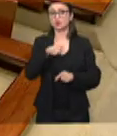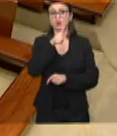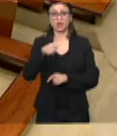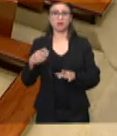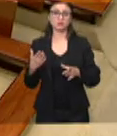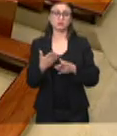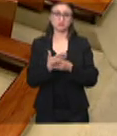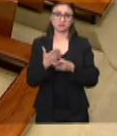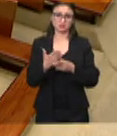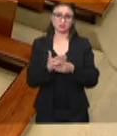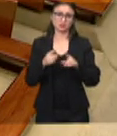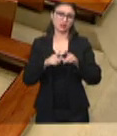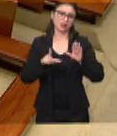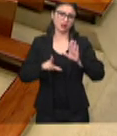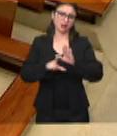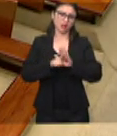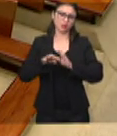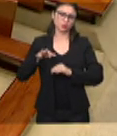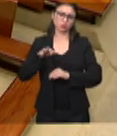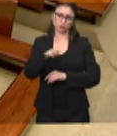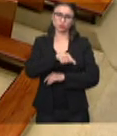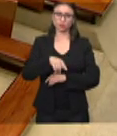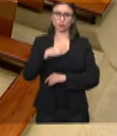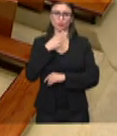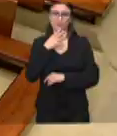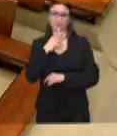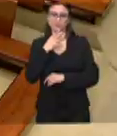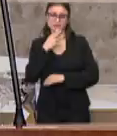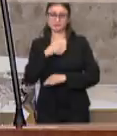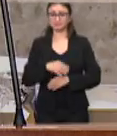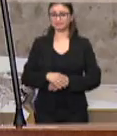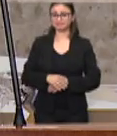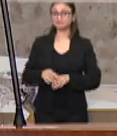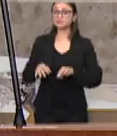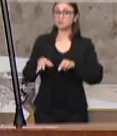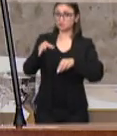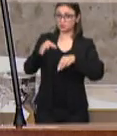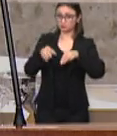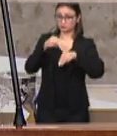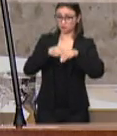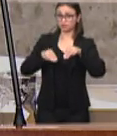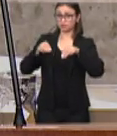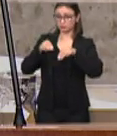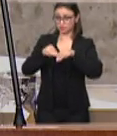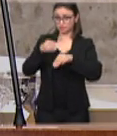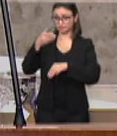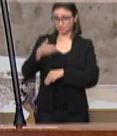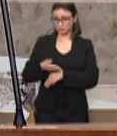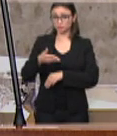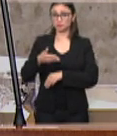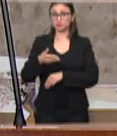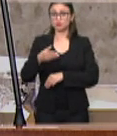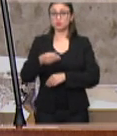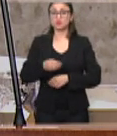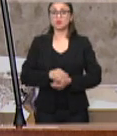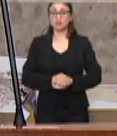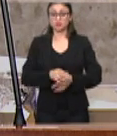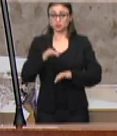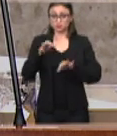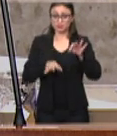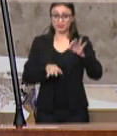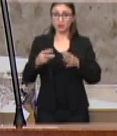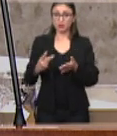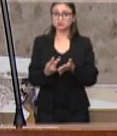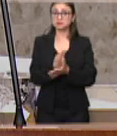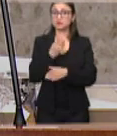É claro até que a lei todo mundo conhece. Até porque, ministro Fux, esse julgamento ocorreu